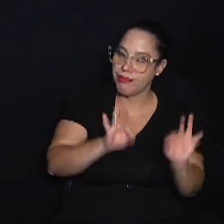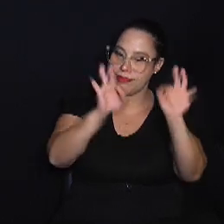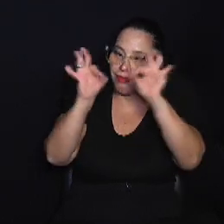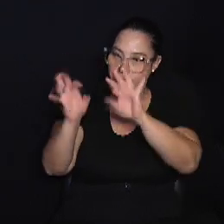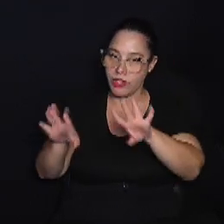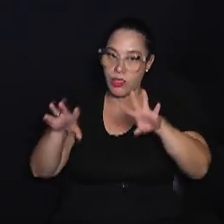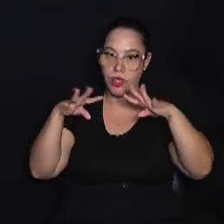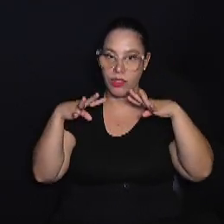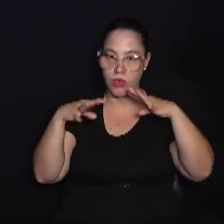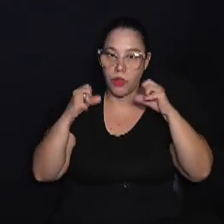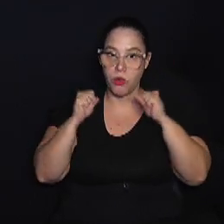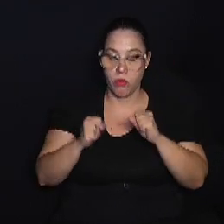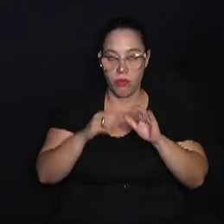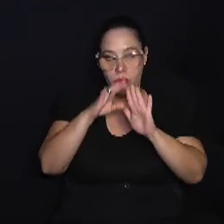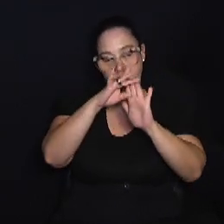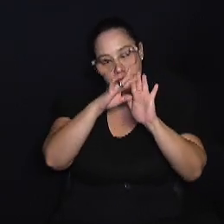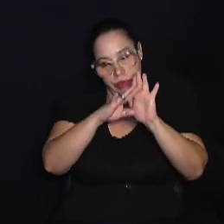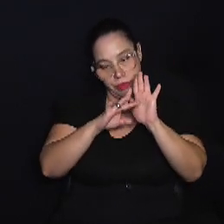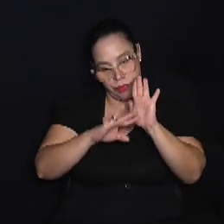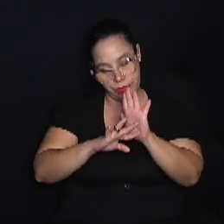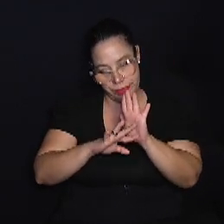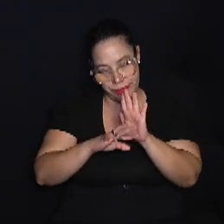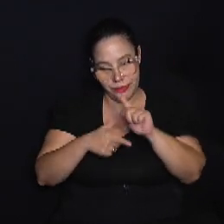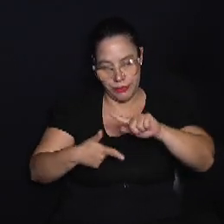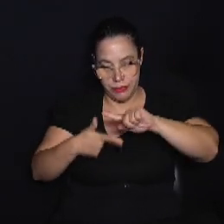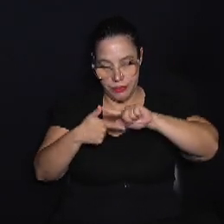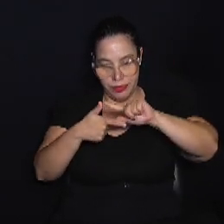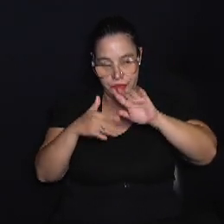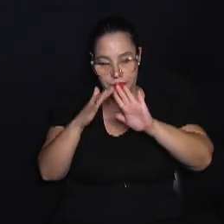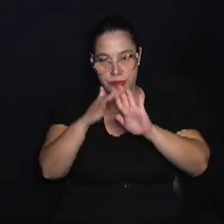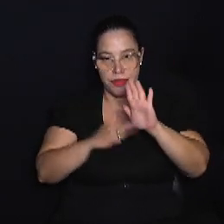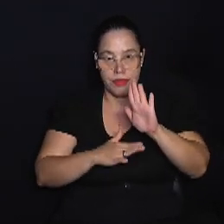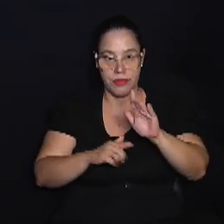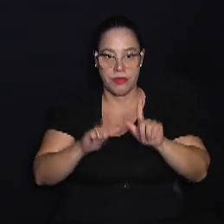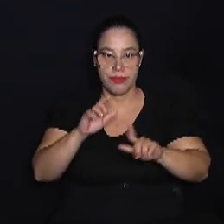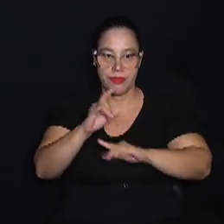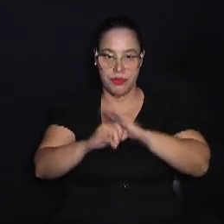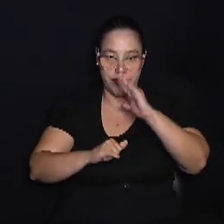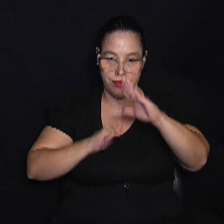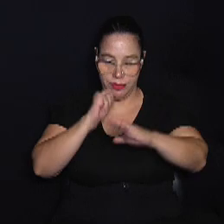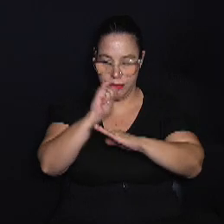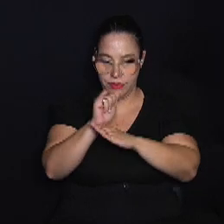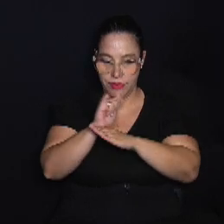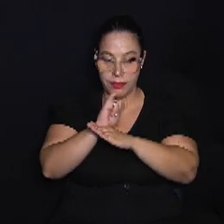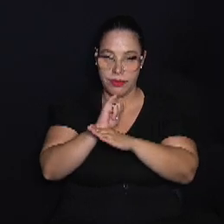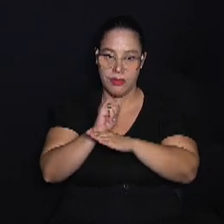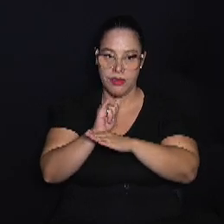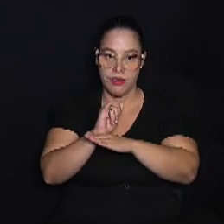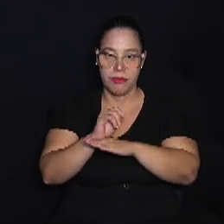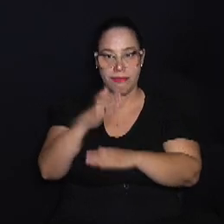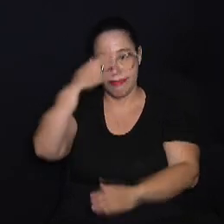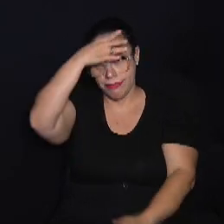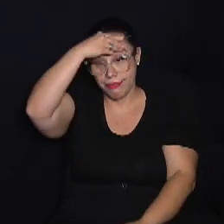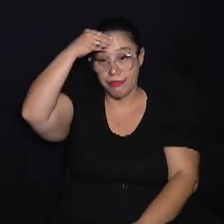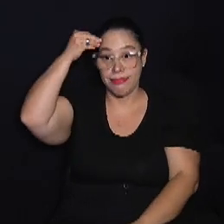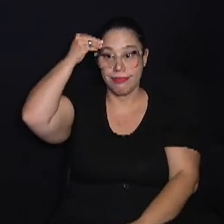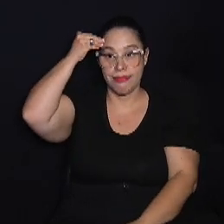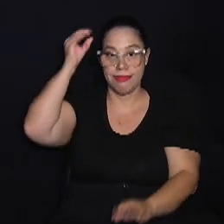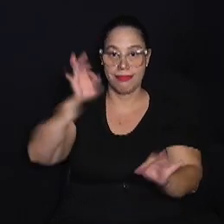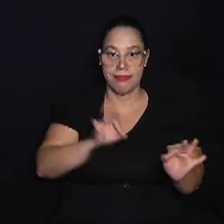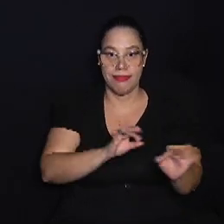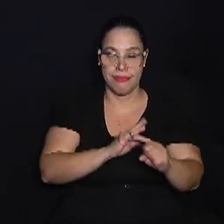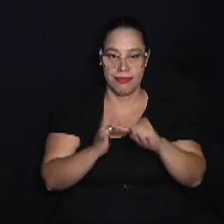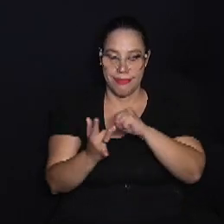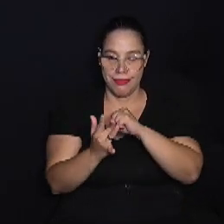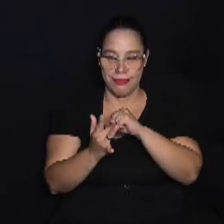Você pode conferir todos os quadros da nossa programação no YouTube da TV Câmara Campinas e não se esqueça de nos acompanhar